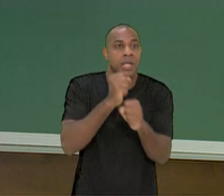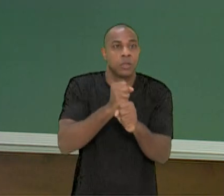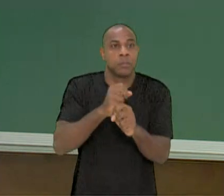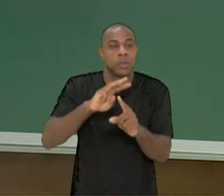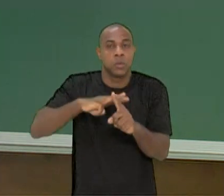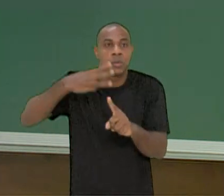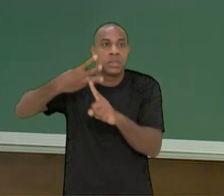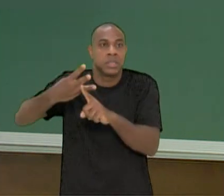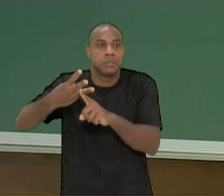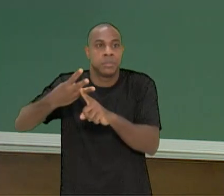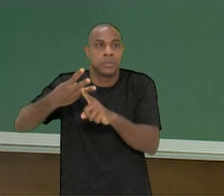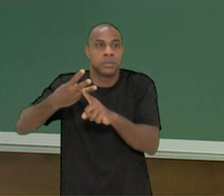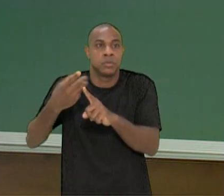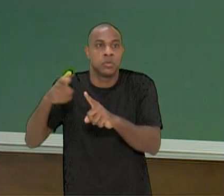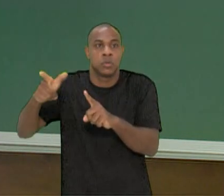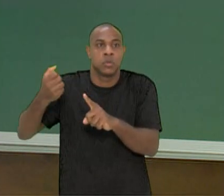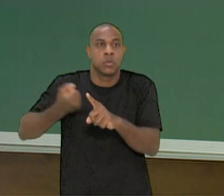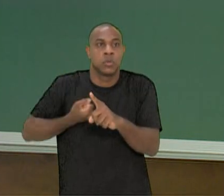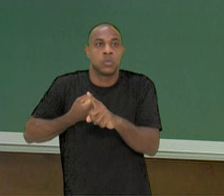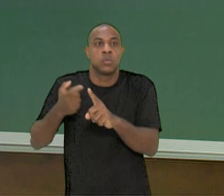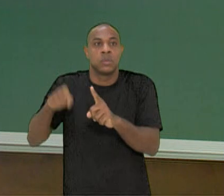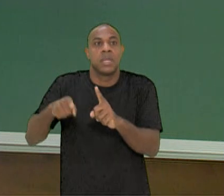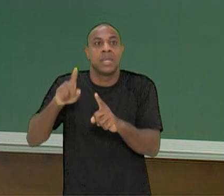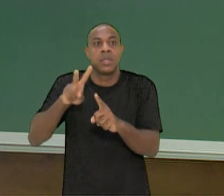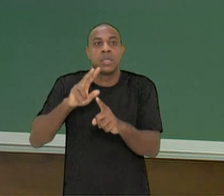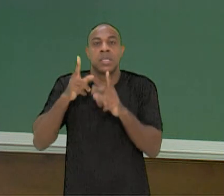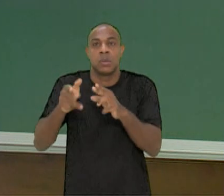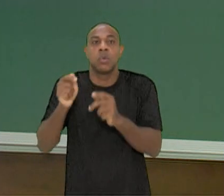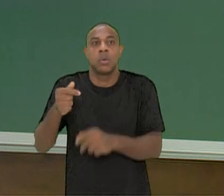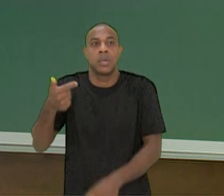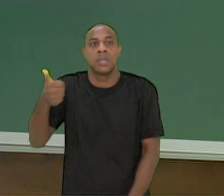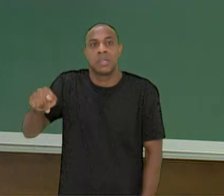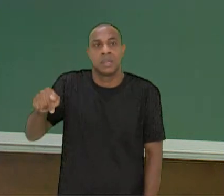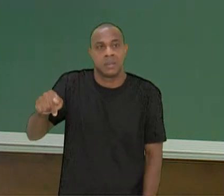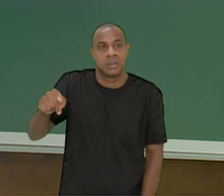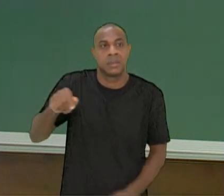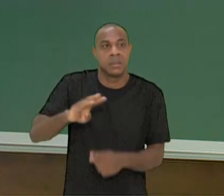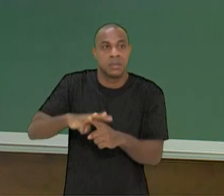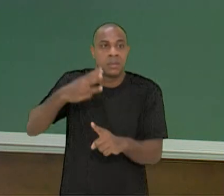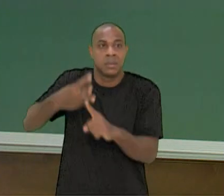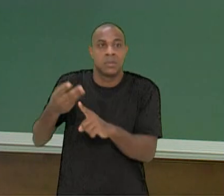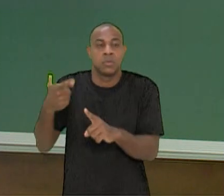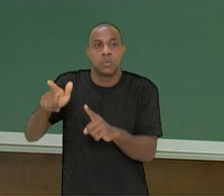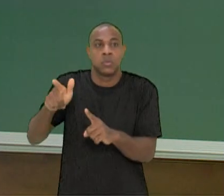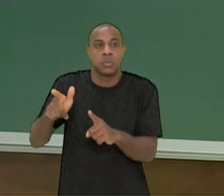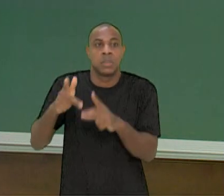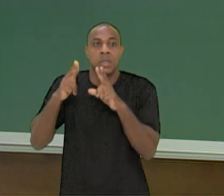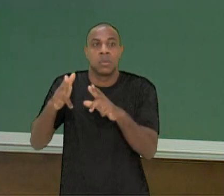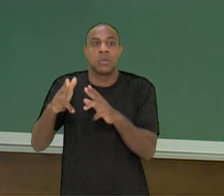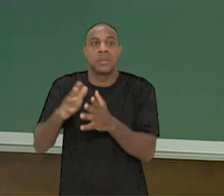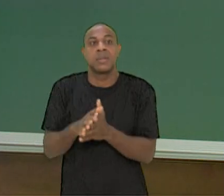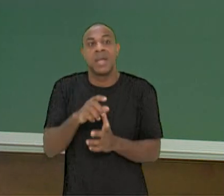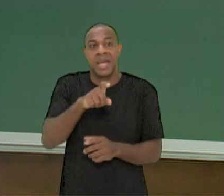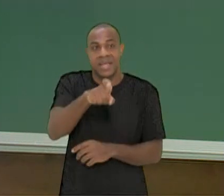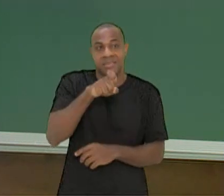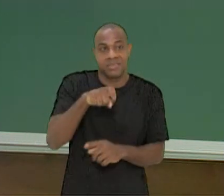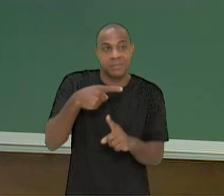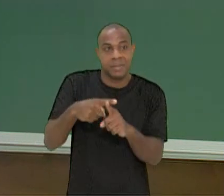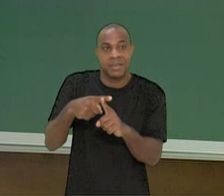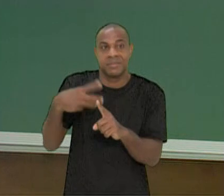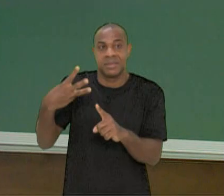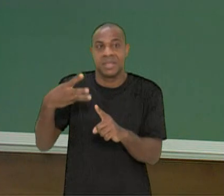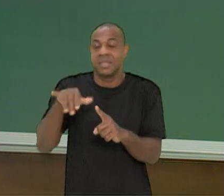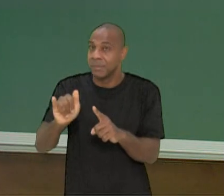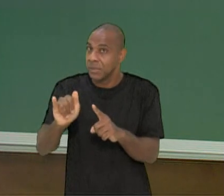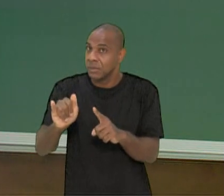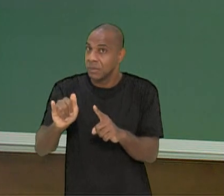outro. Essa é a situação que eu vou generalizar. A soma de um número com o triplo de outro é x mais 3y. Essa